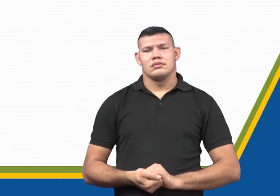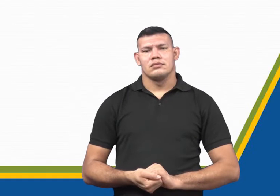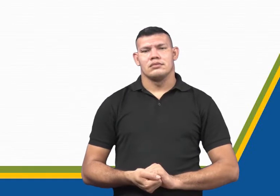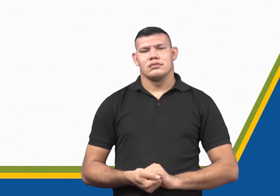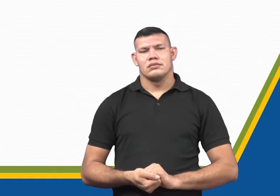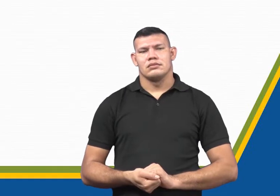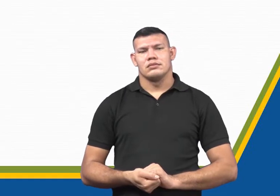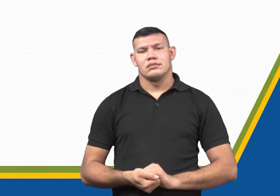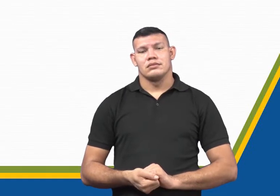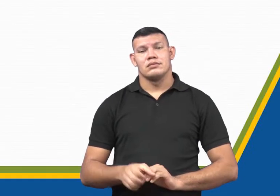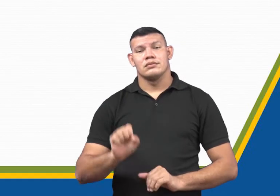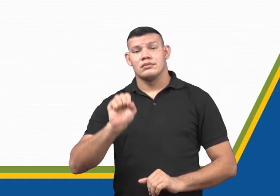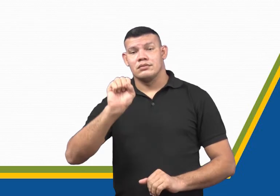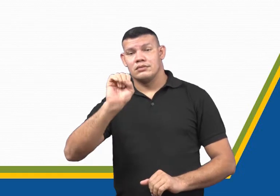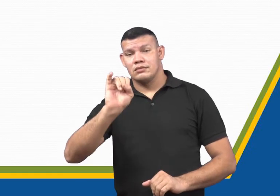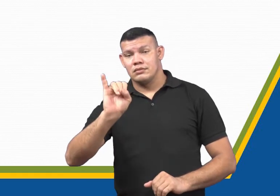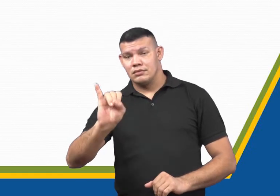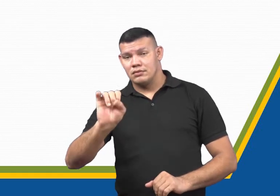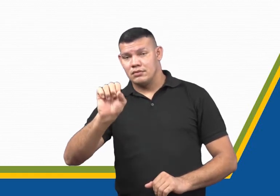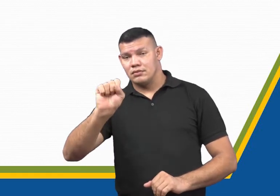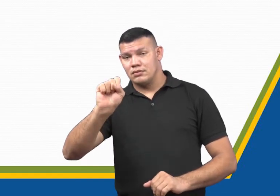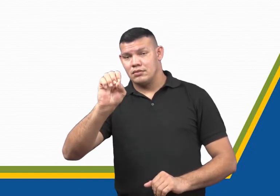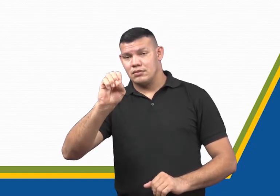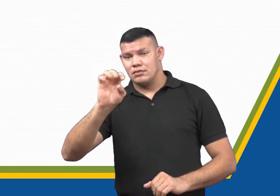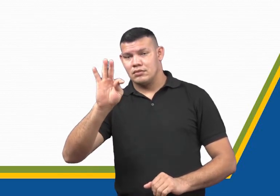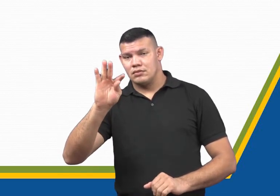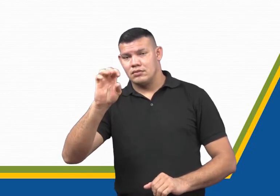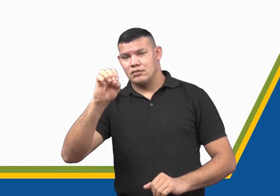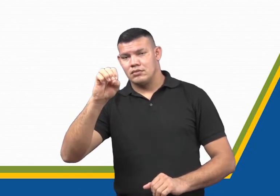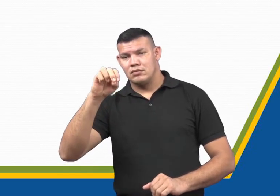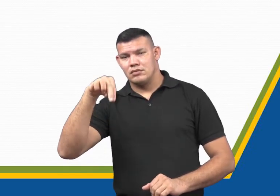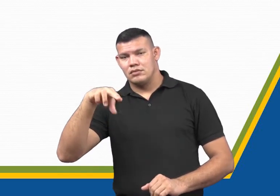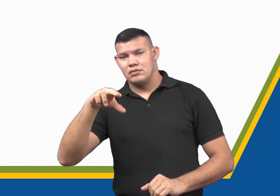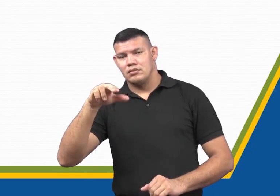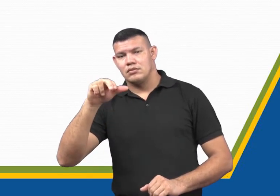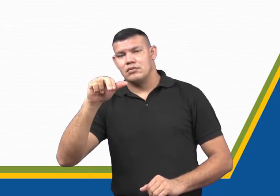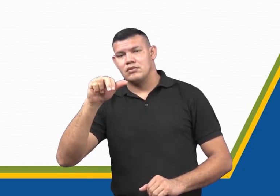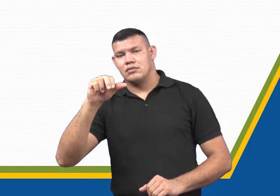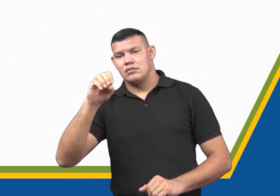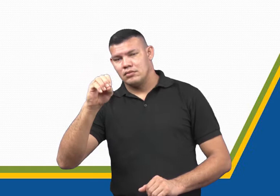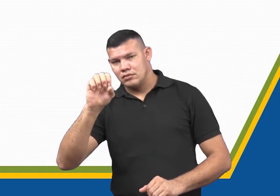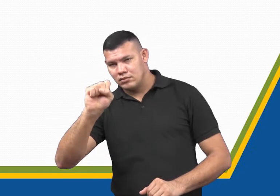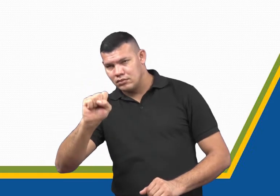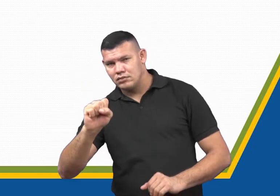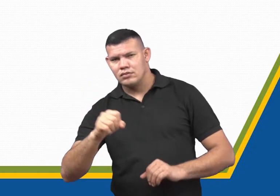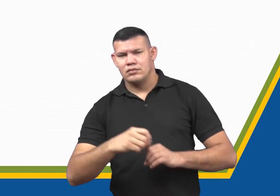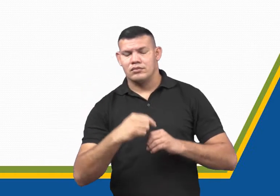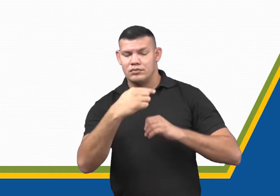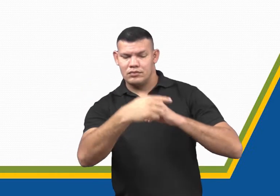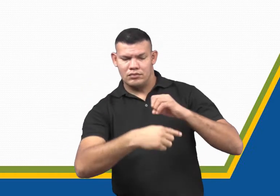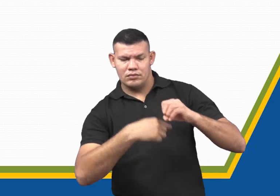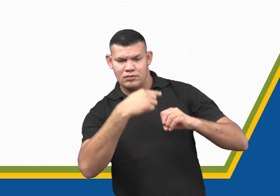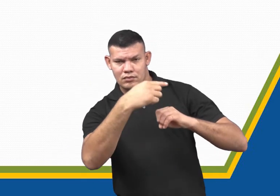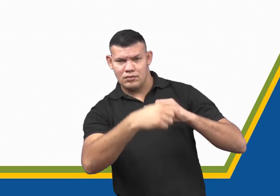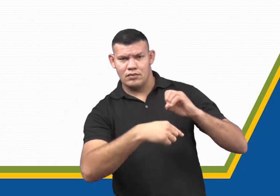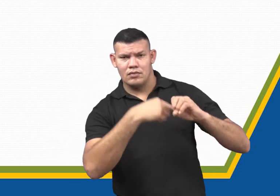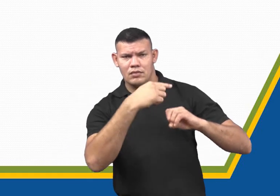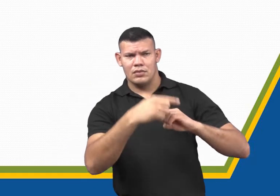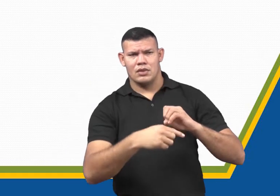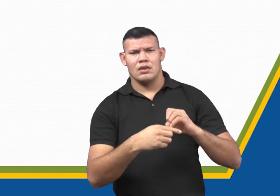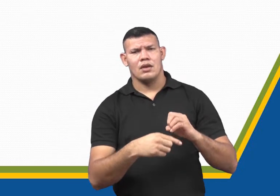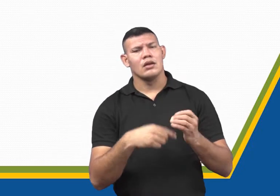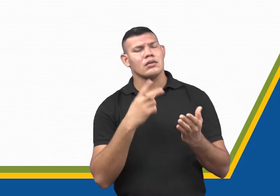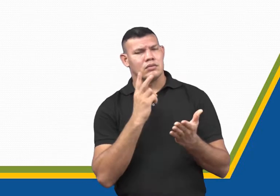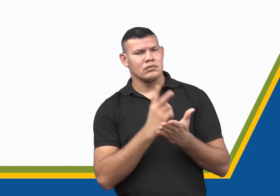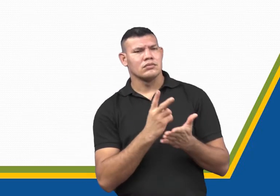Os isótonos vão ser aqueles elementos químicos, aqueles átomos onde a gente vai apresentar o